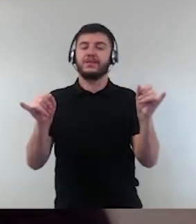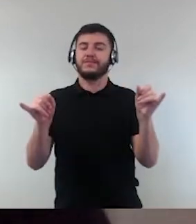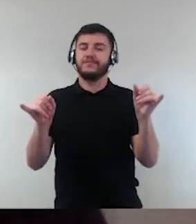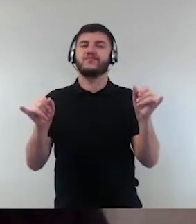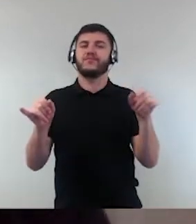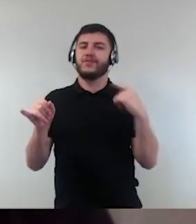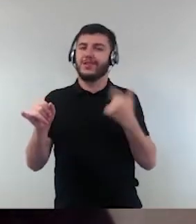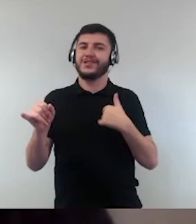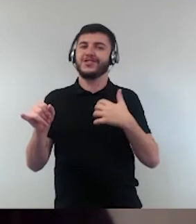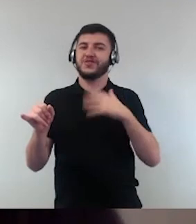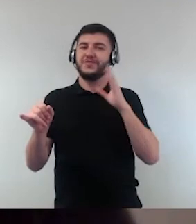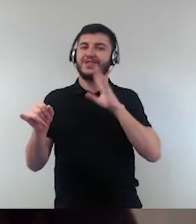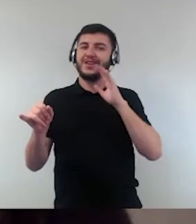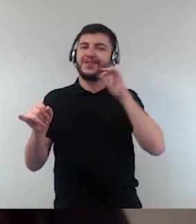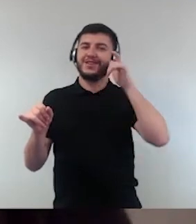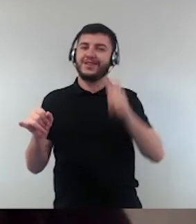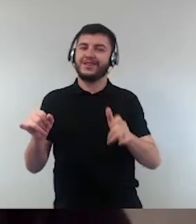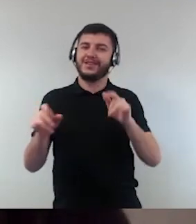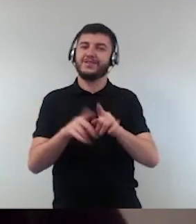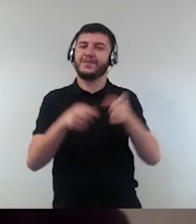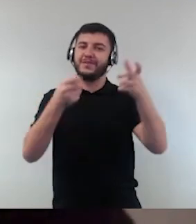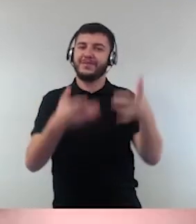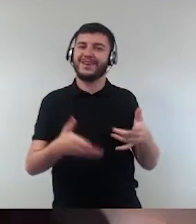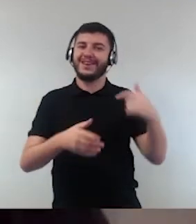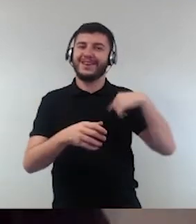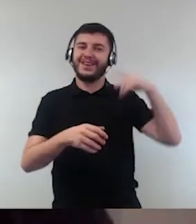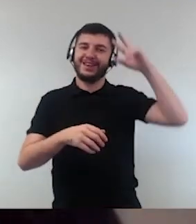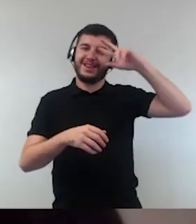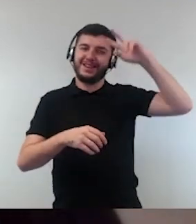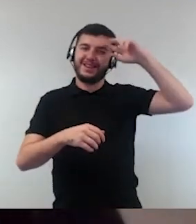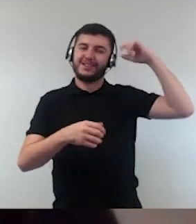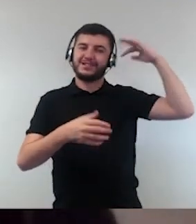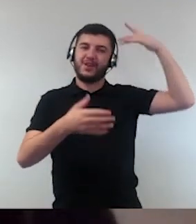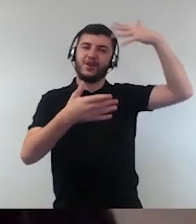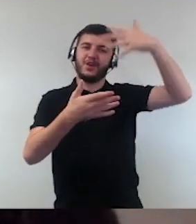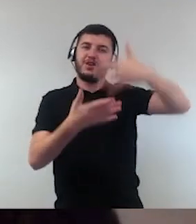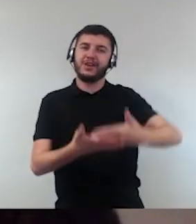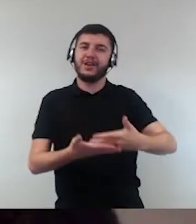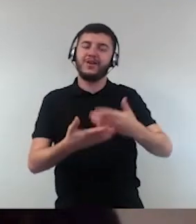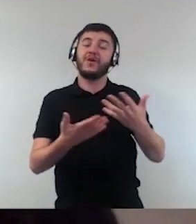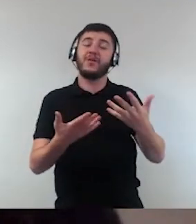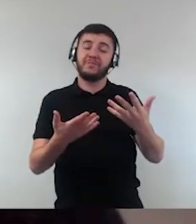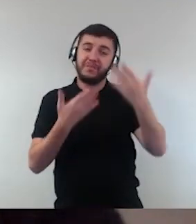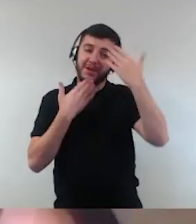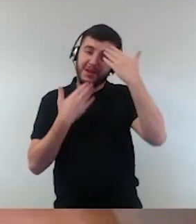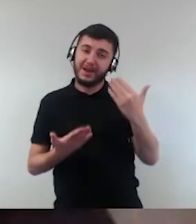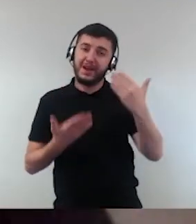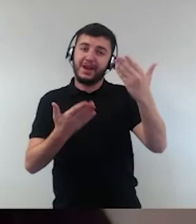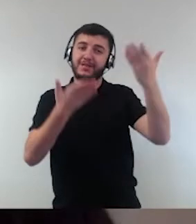Então, obrigado, doutor, por ter feito esse trailer para a gente, até porque